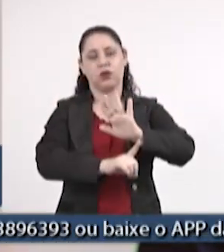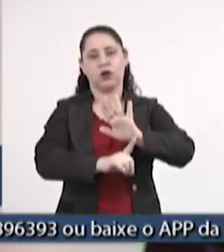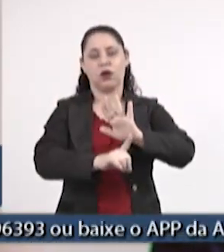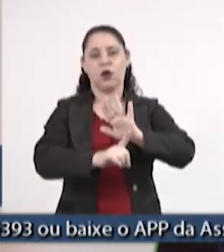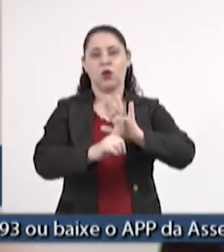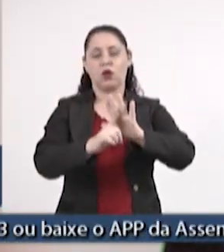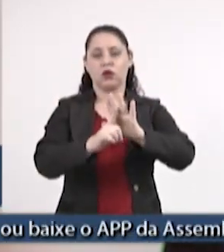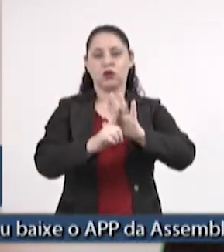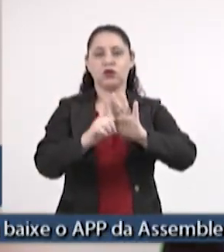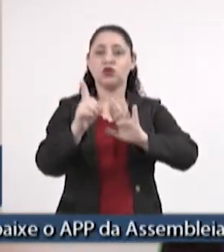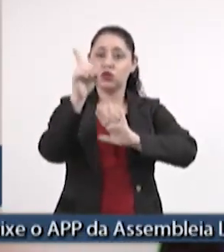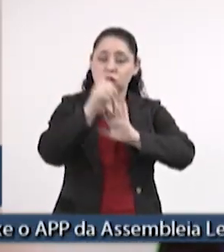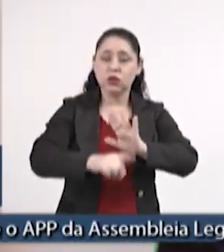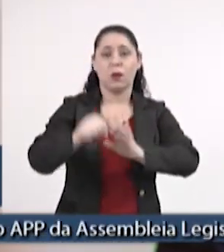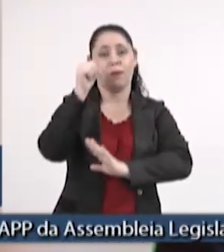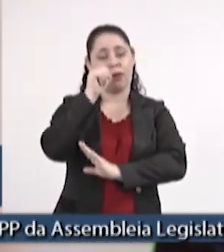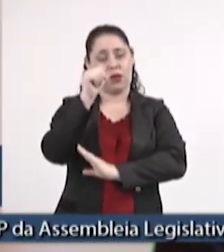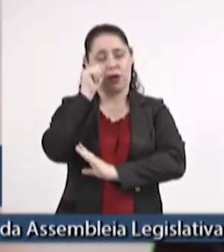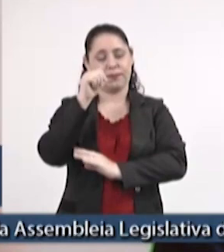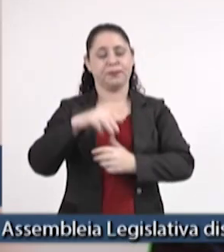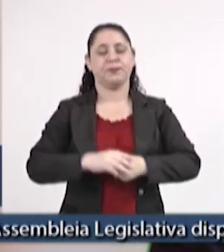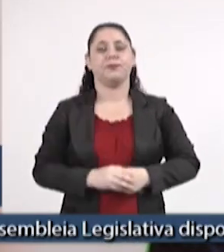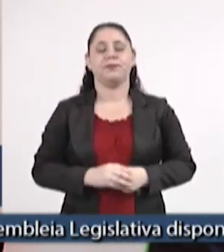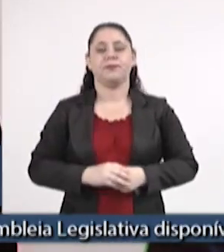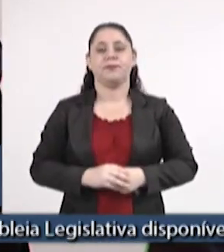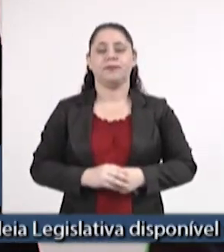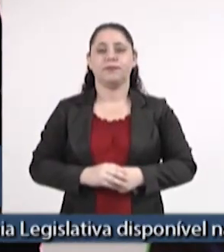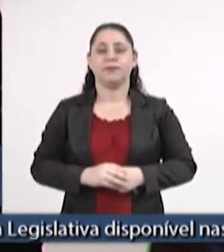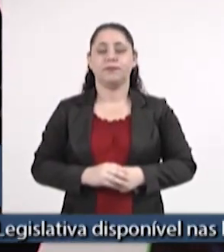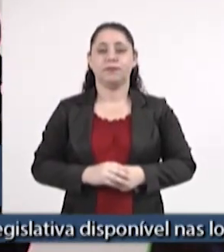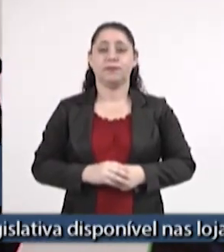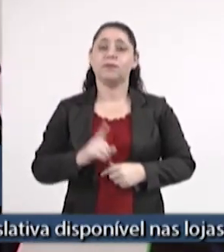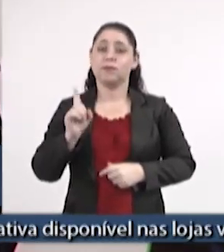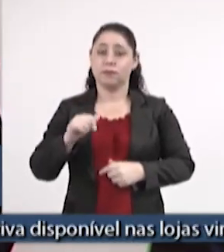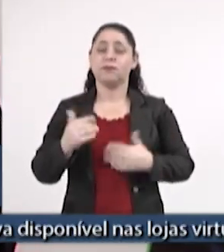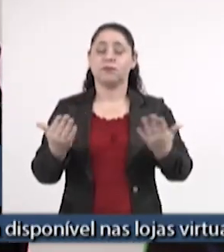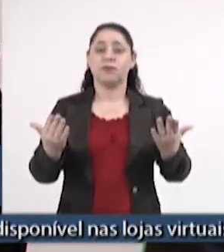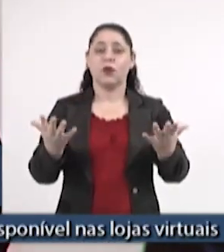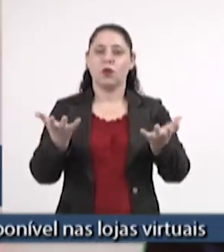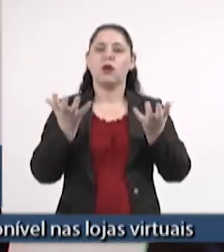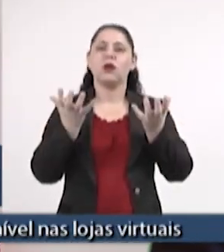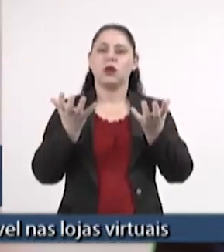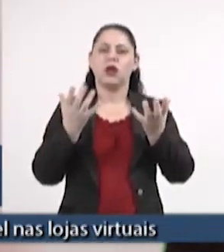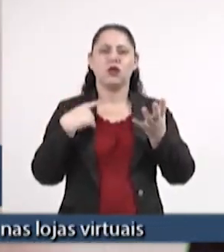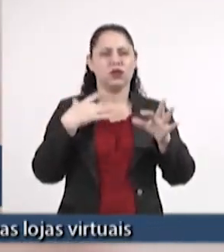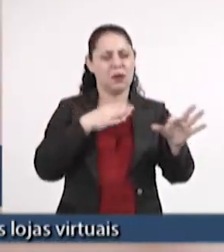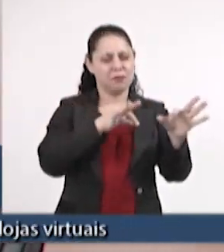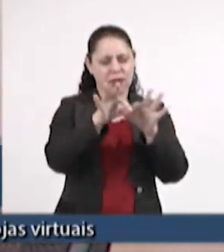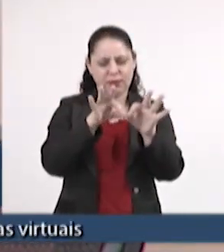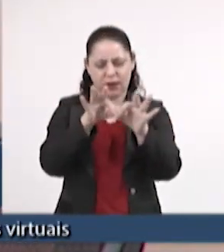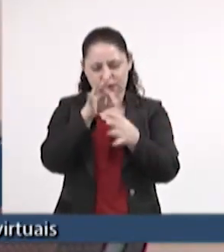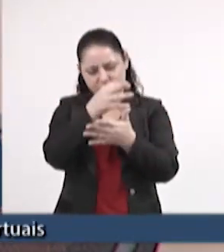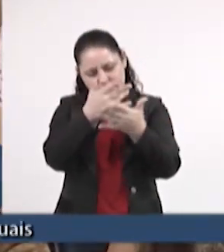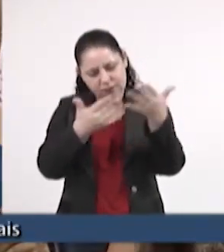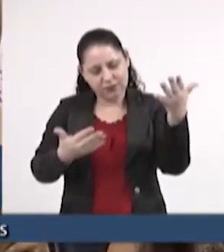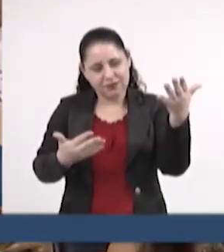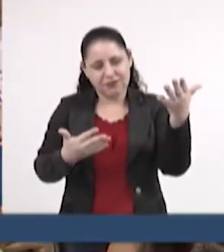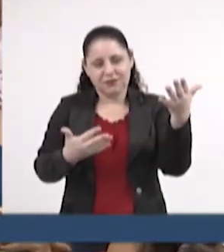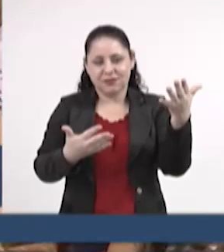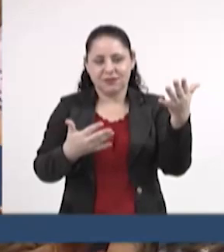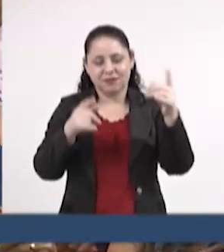direitos dos direitos das mulheres, não é? Então eu tinha preparado aqui